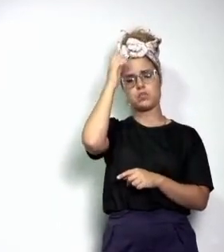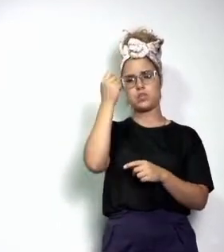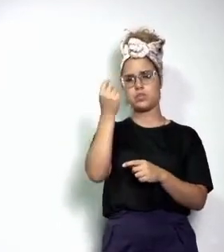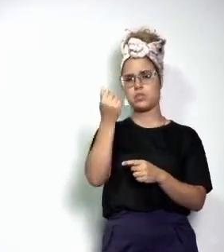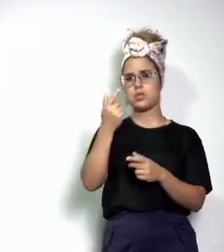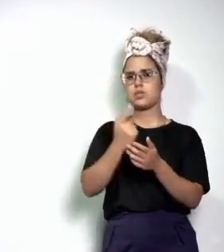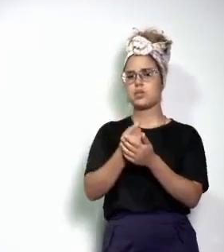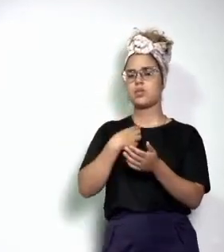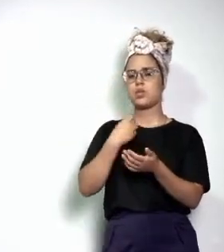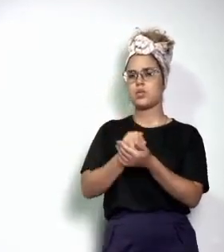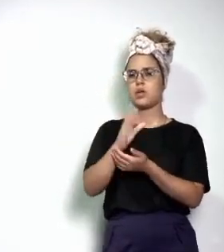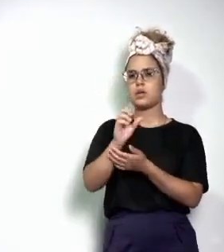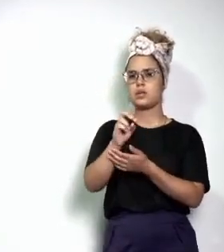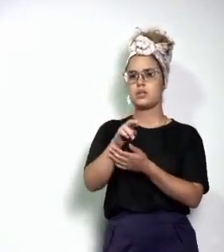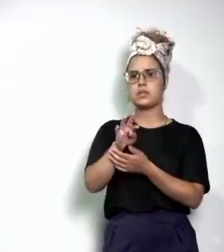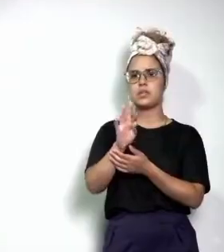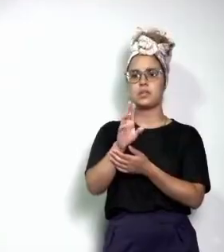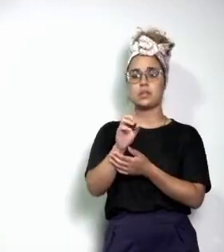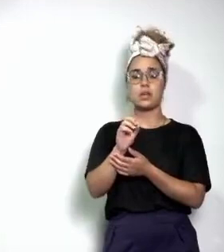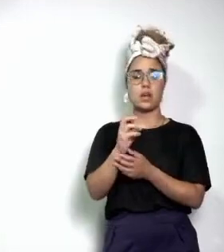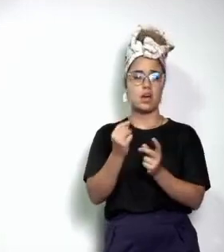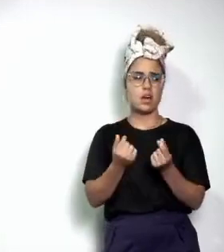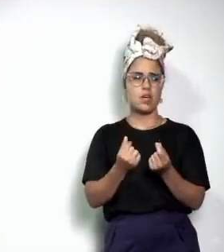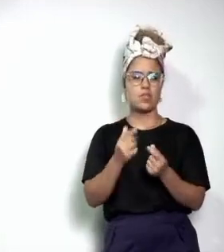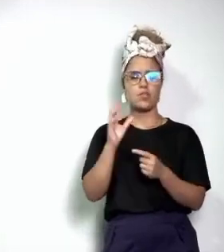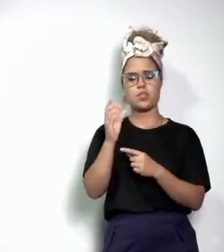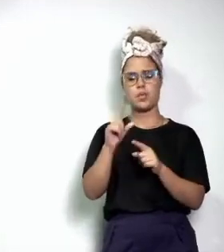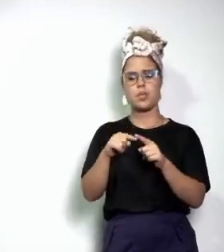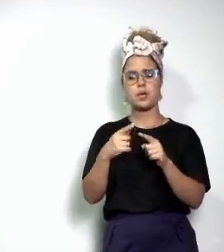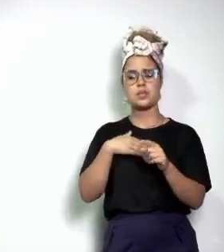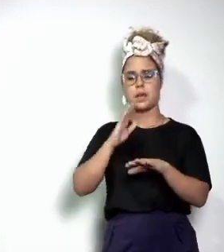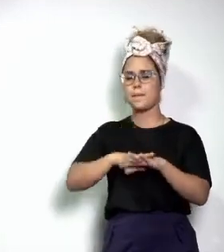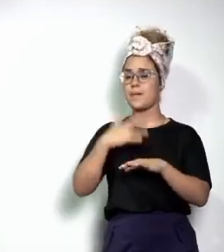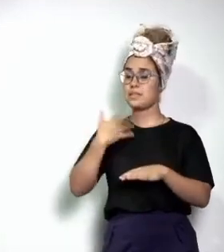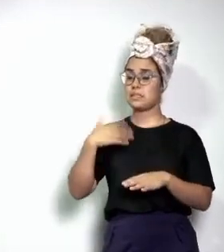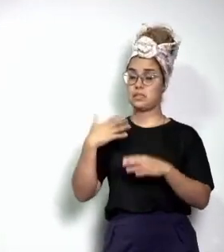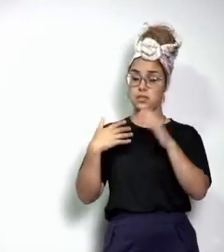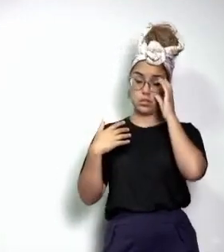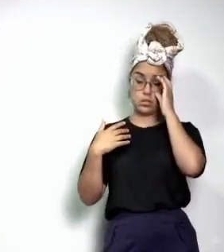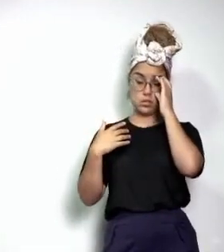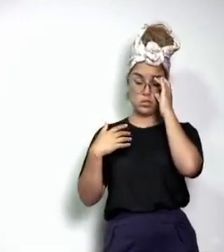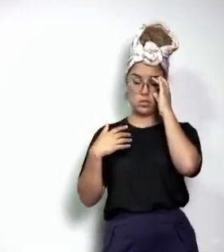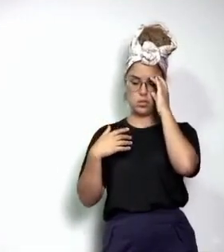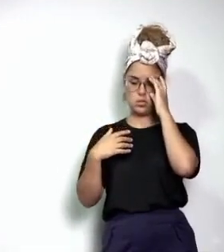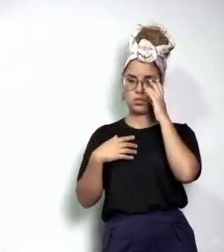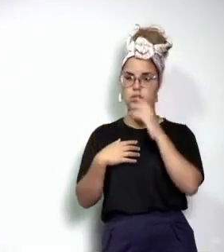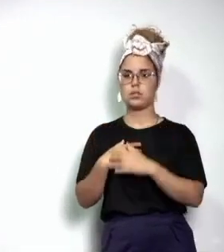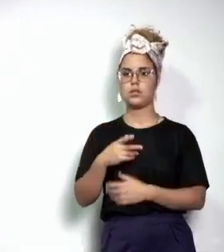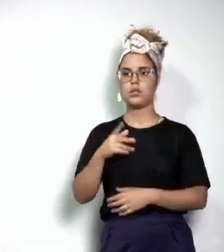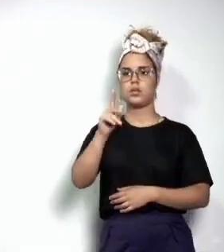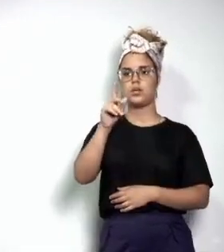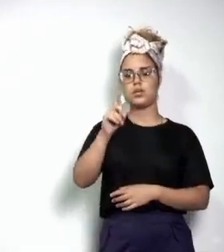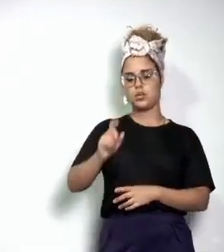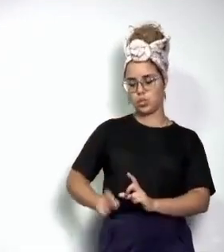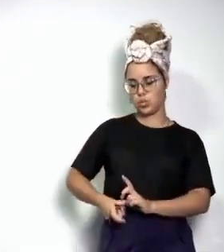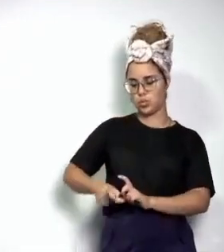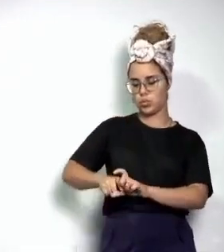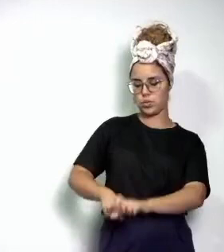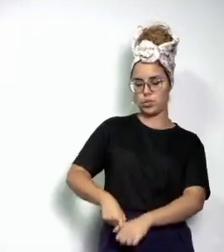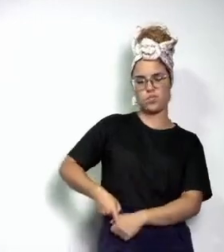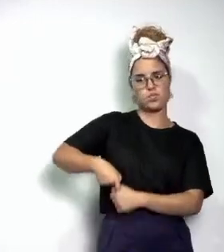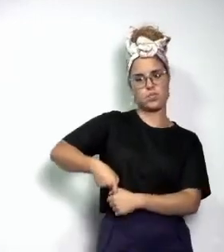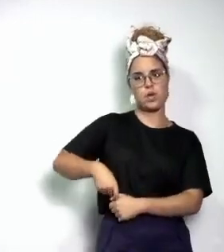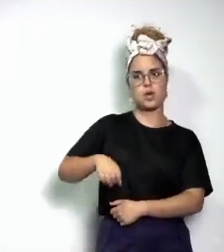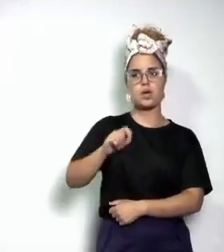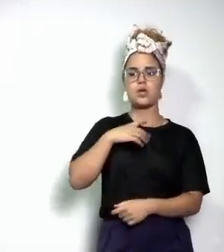comprado por centavos, mas aqui é bem mais, acaba sendo bem mais caro. O mosquetão também, que é fundamental, a gente sempre tem muita